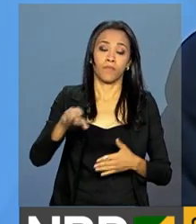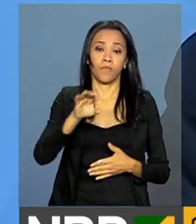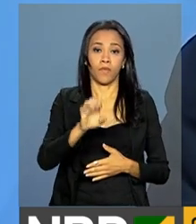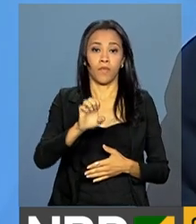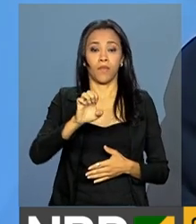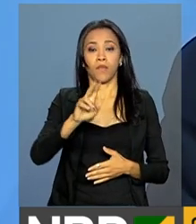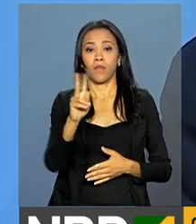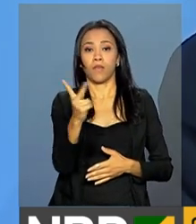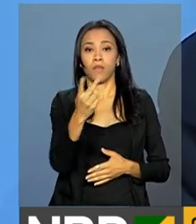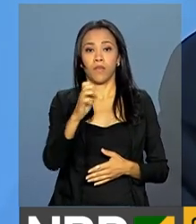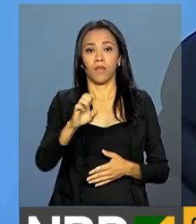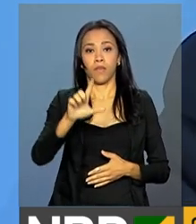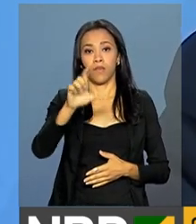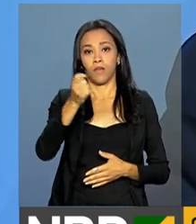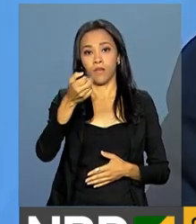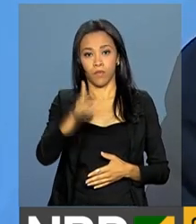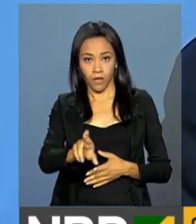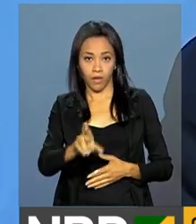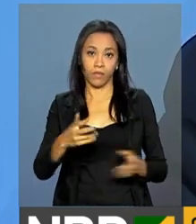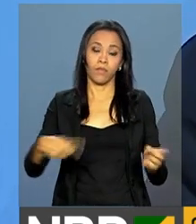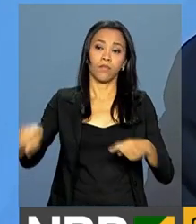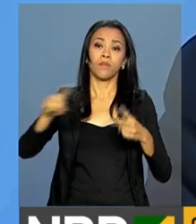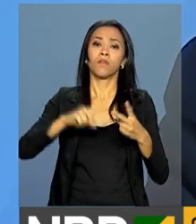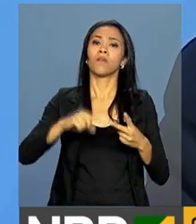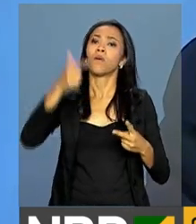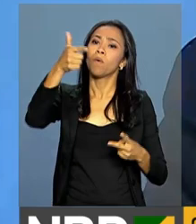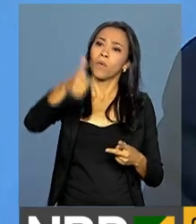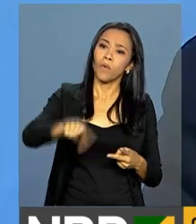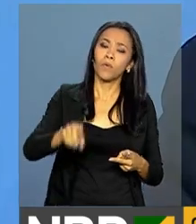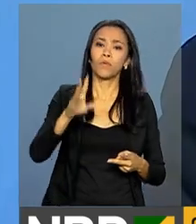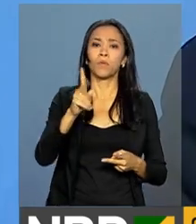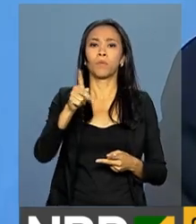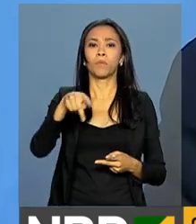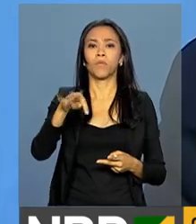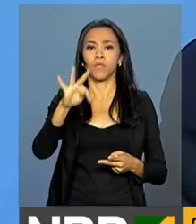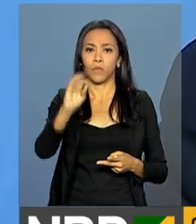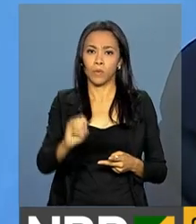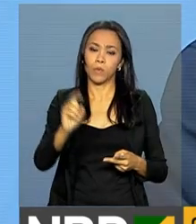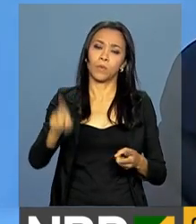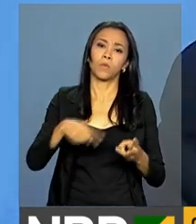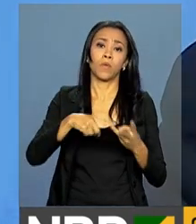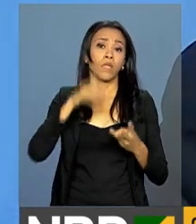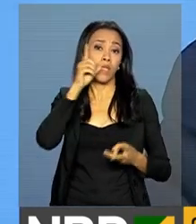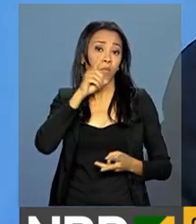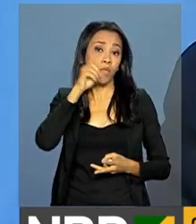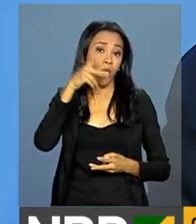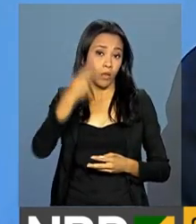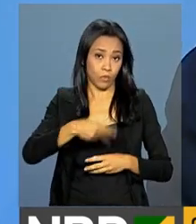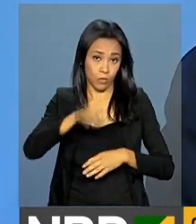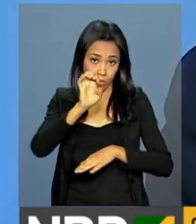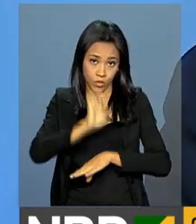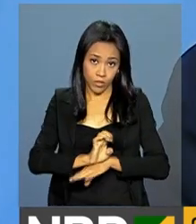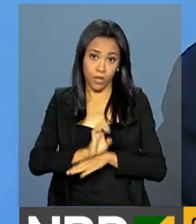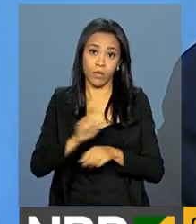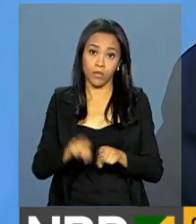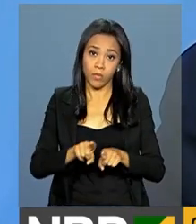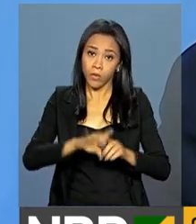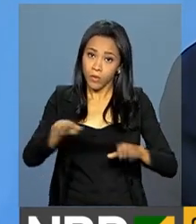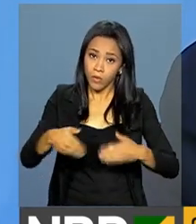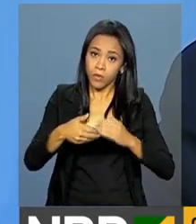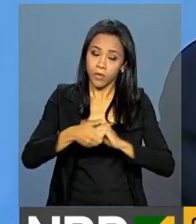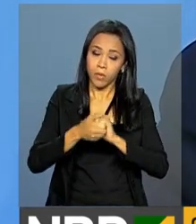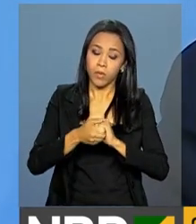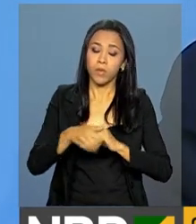deputados federais, o Vlad, aí o senhor de Barbalho, o Nilson Pinto, o Priante, os deputados estaduais, em nome do general